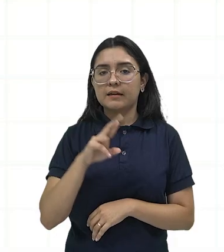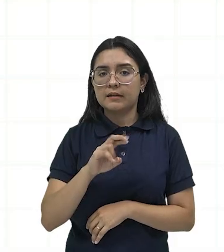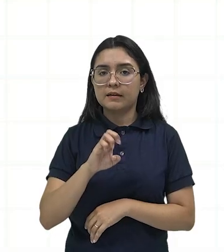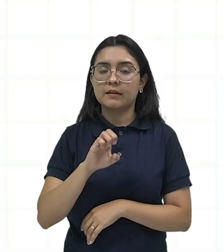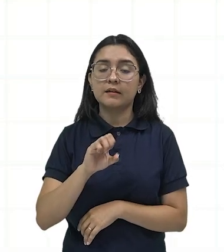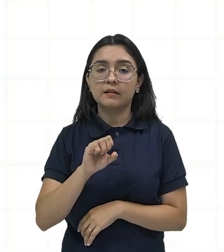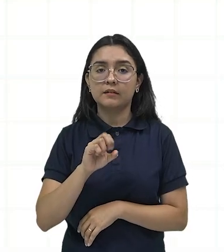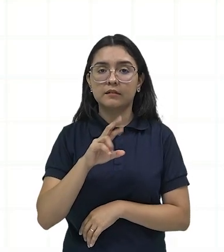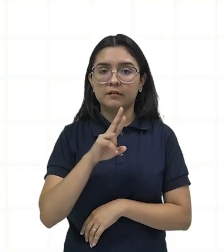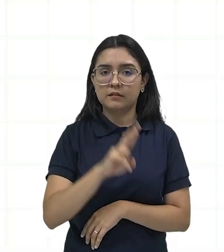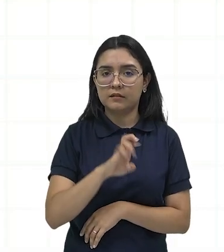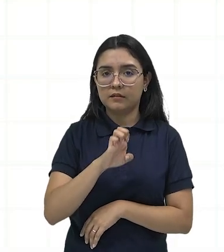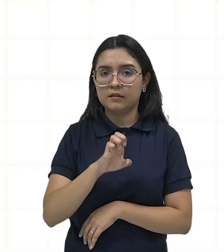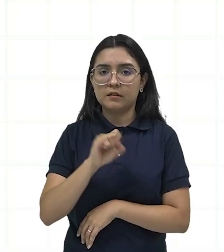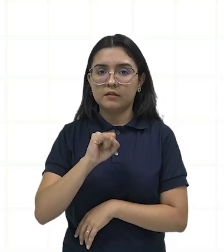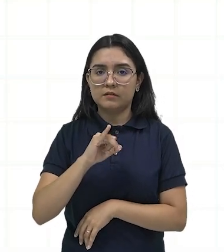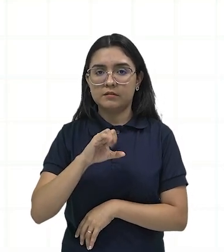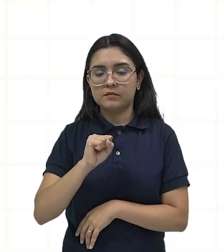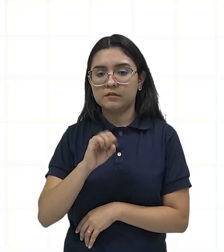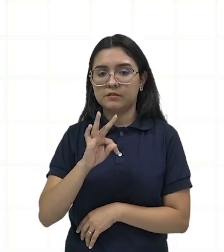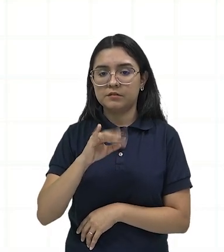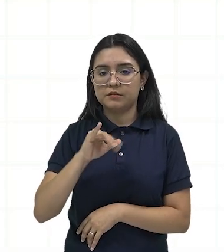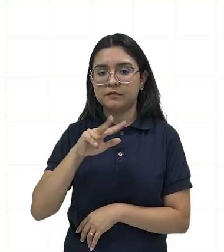sua condutividade é baixa.